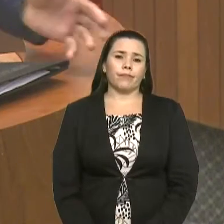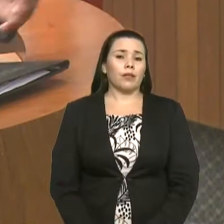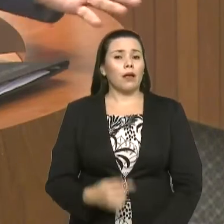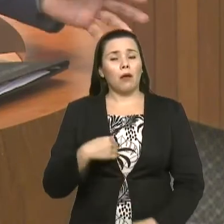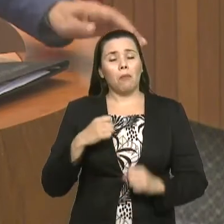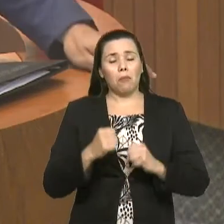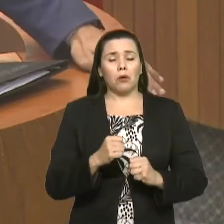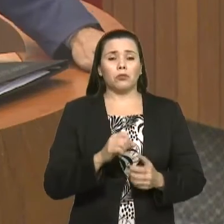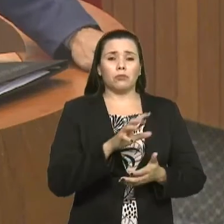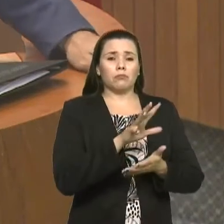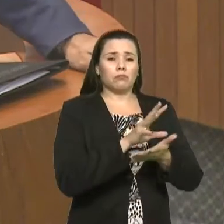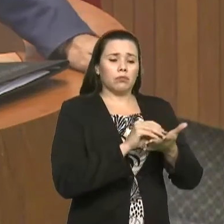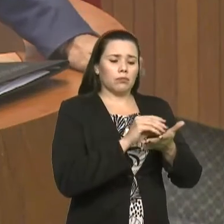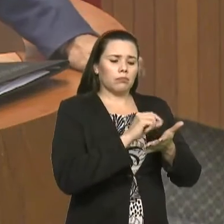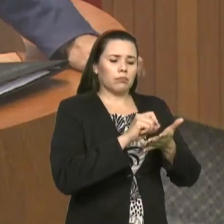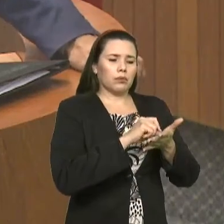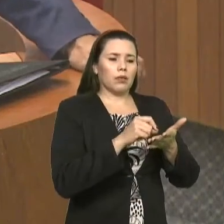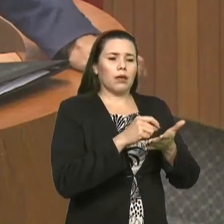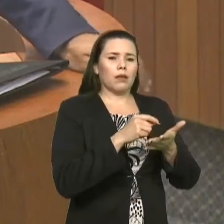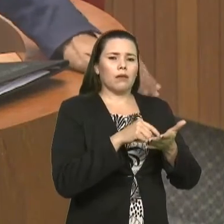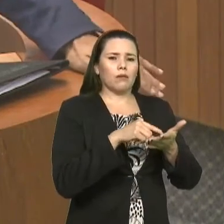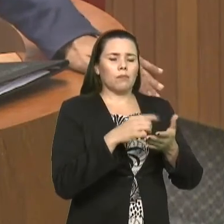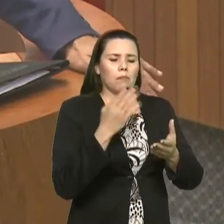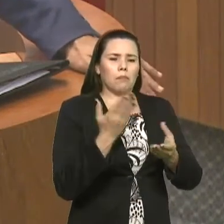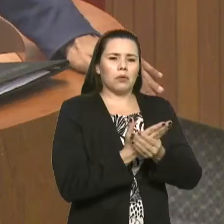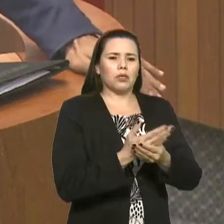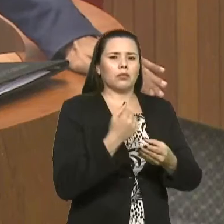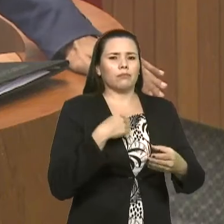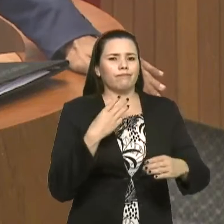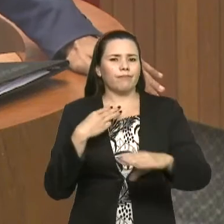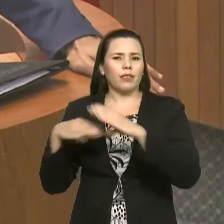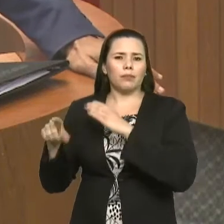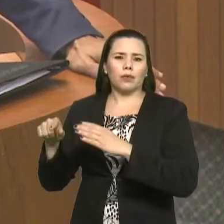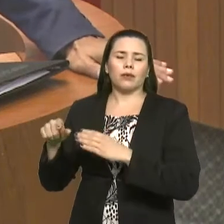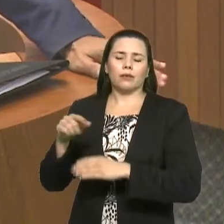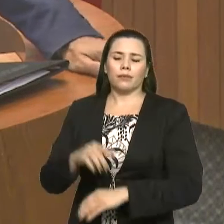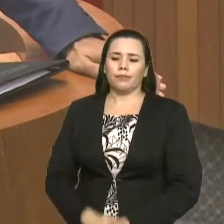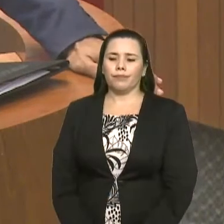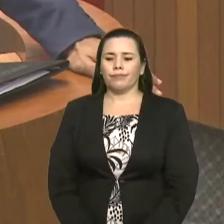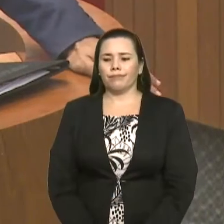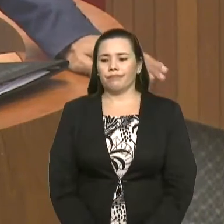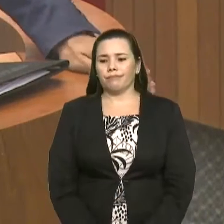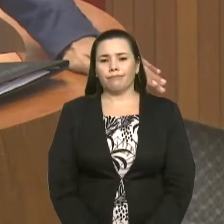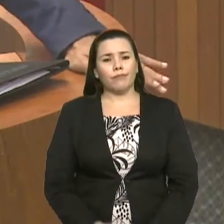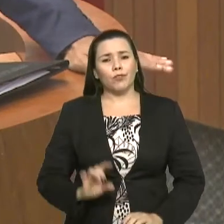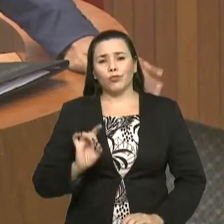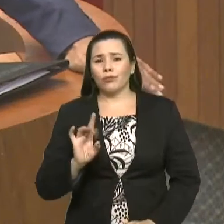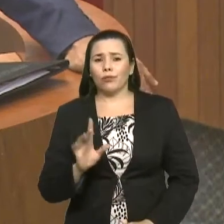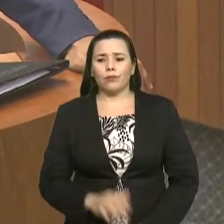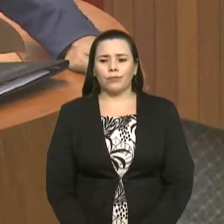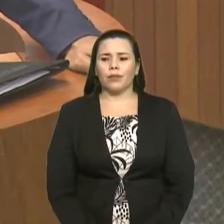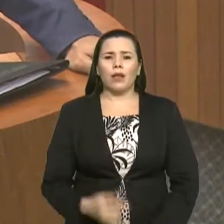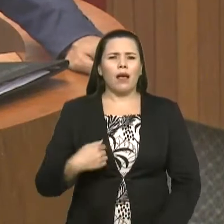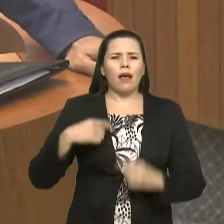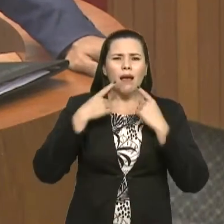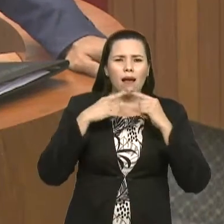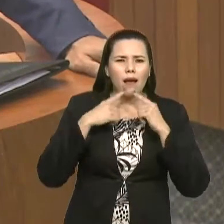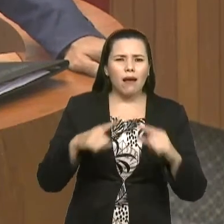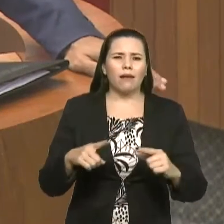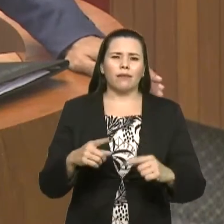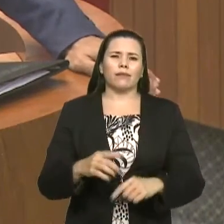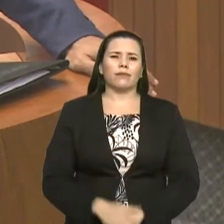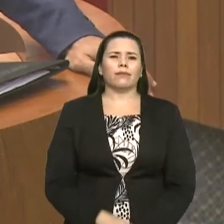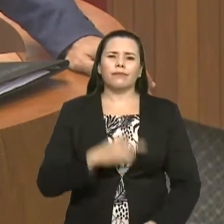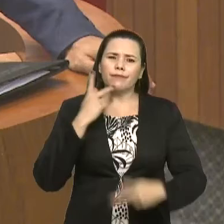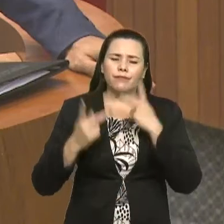Fora isso, não tem o que fazer. É se esgoelar aqui, é denunciar, é criticar, é ir para cima.